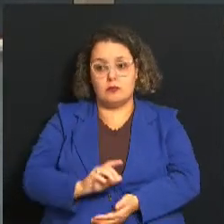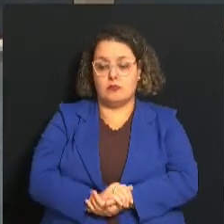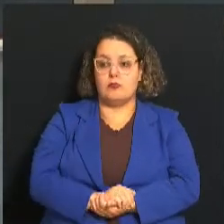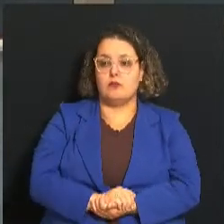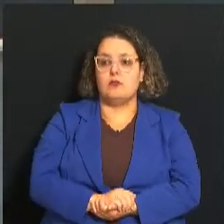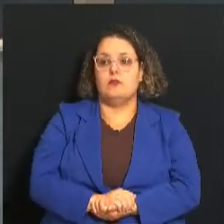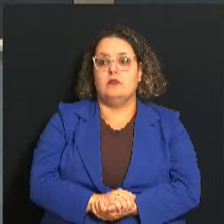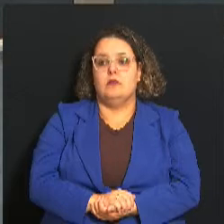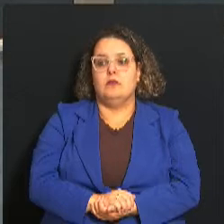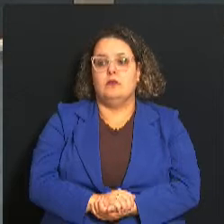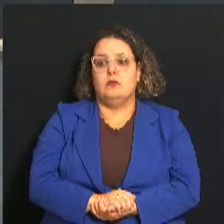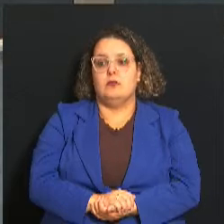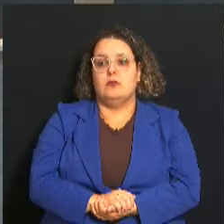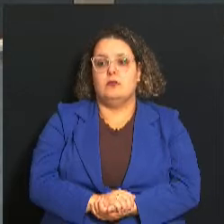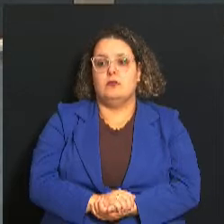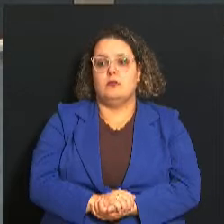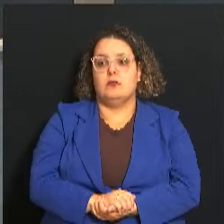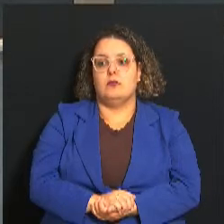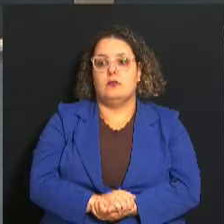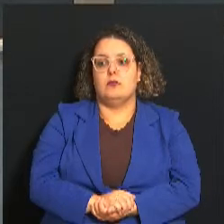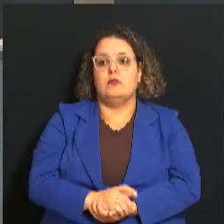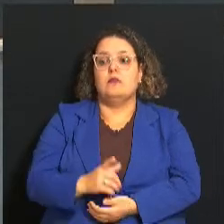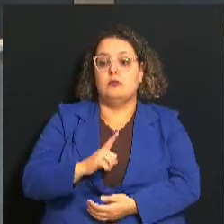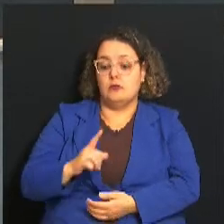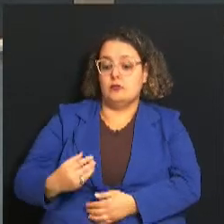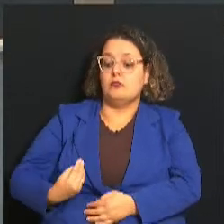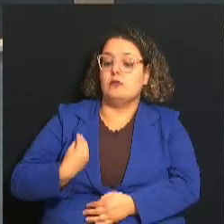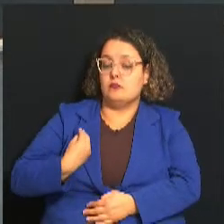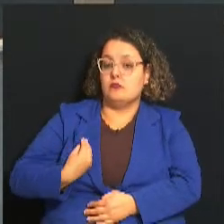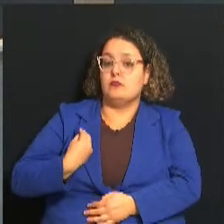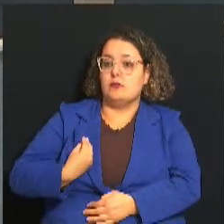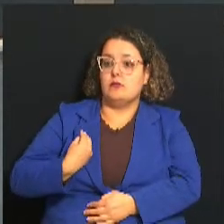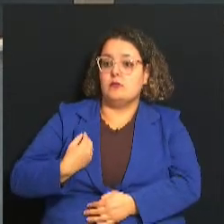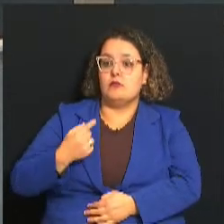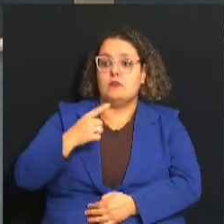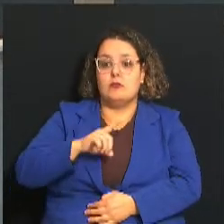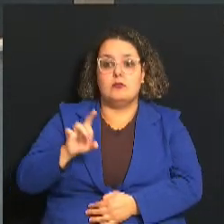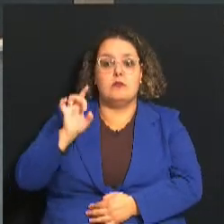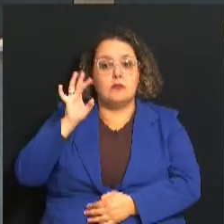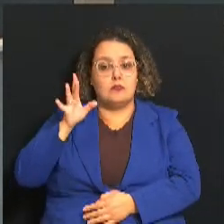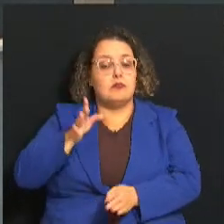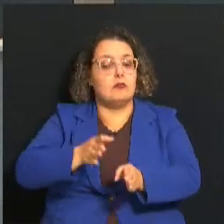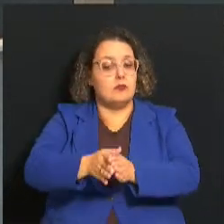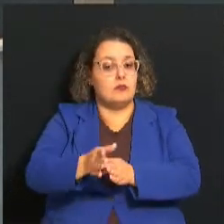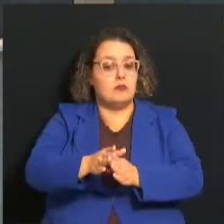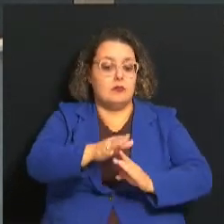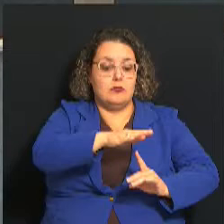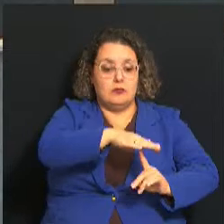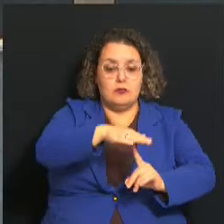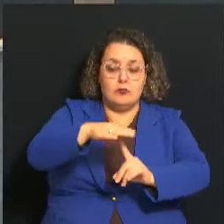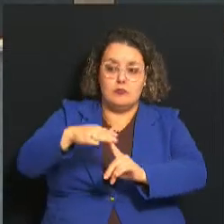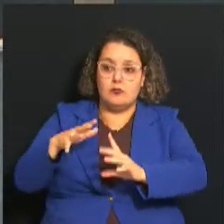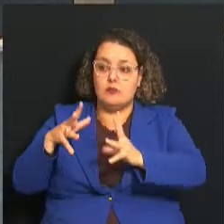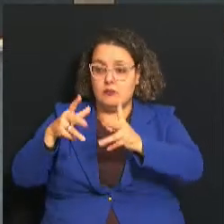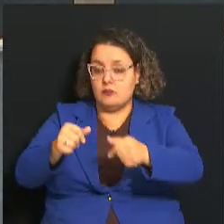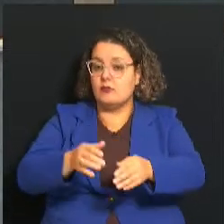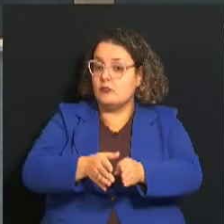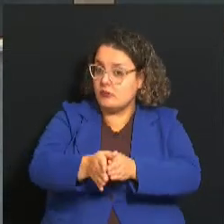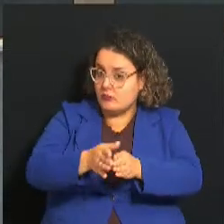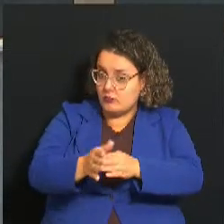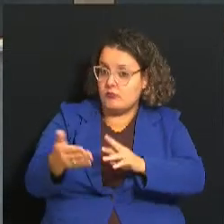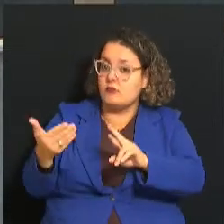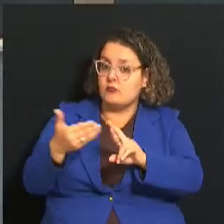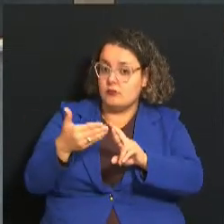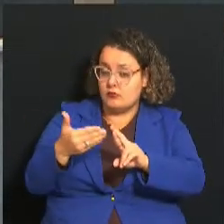A gente também está vivendo uma época em que não só o Conselho de Meio Ambiente, mas os conselhos e as representações